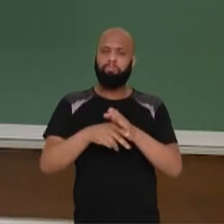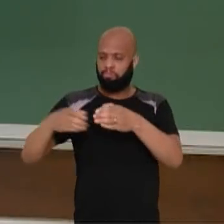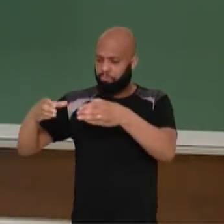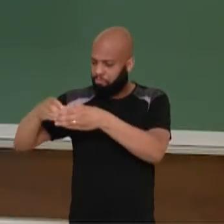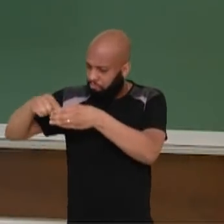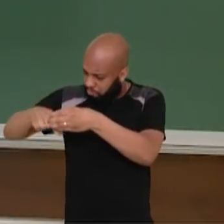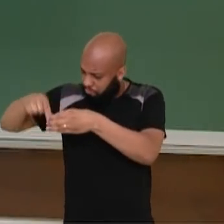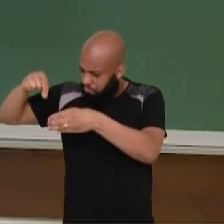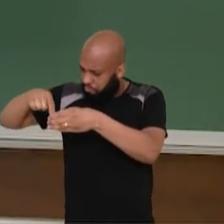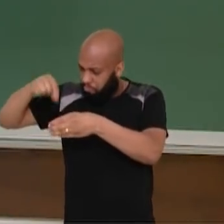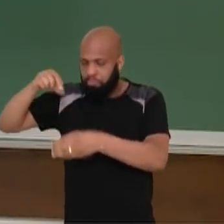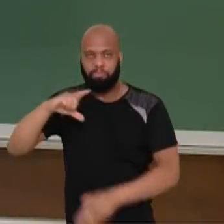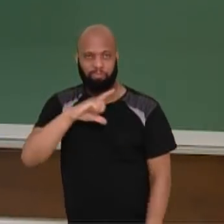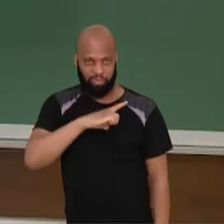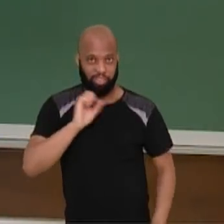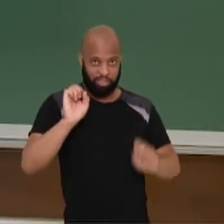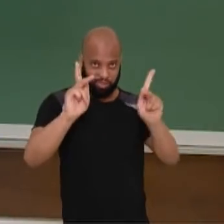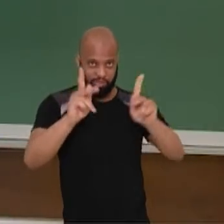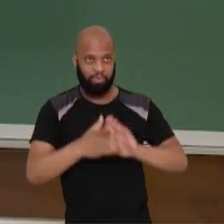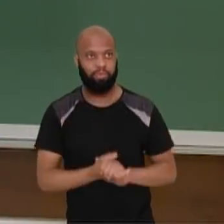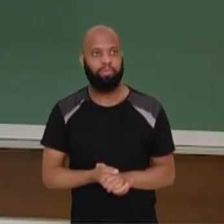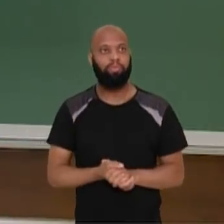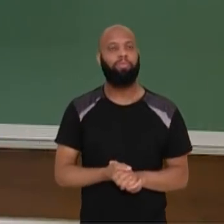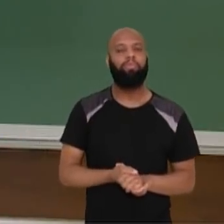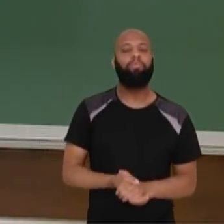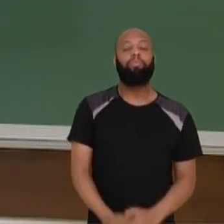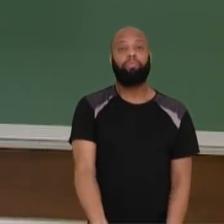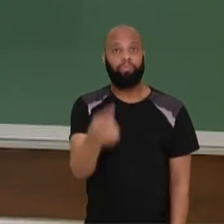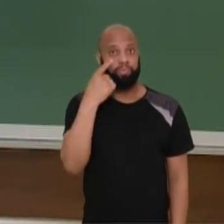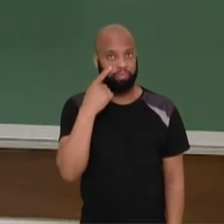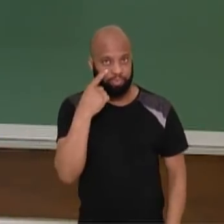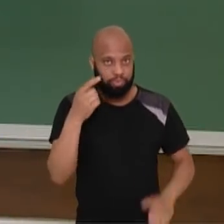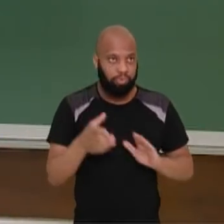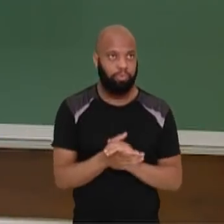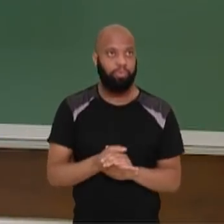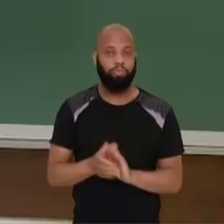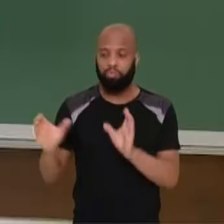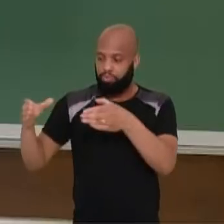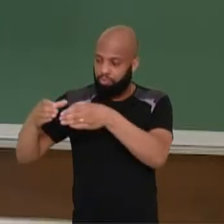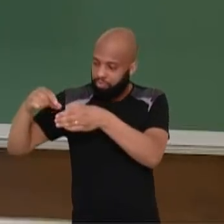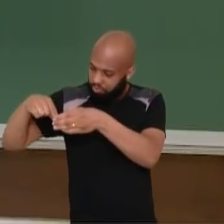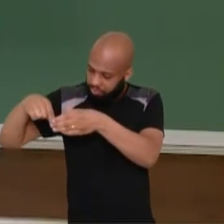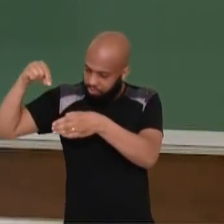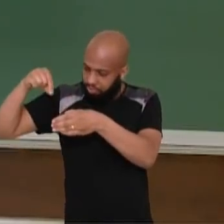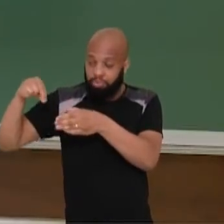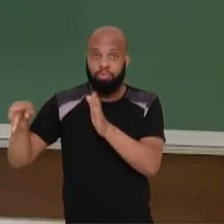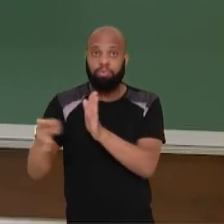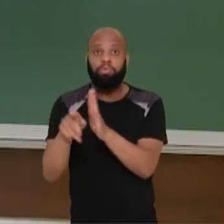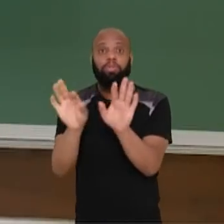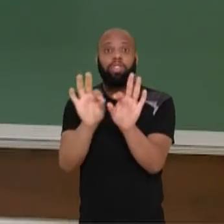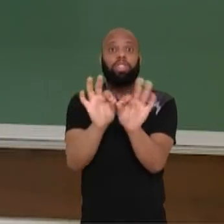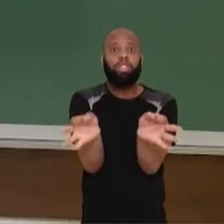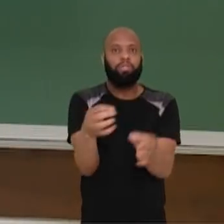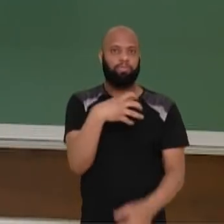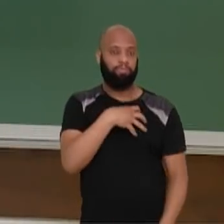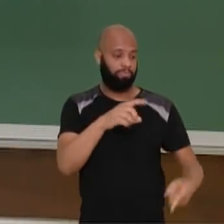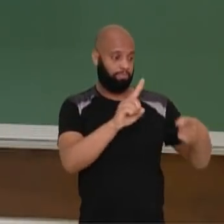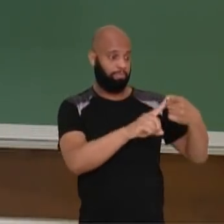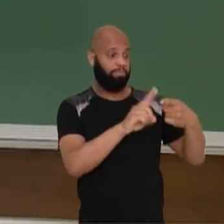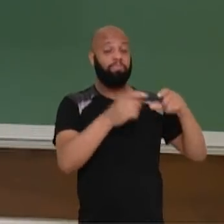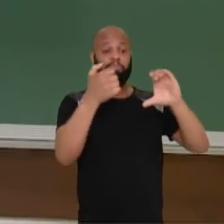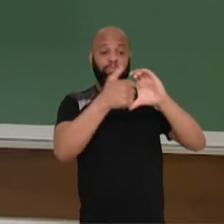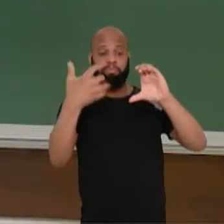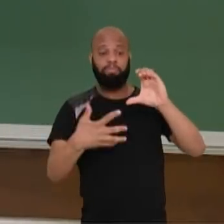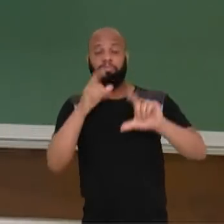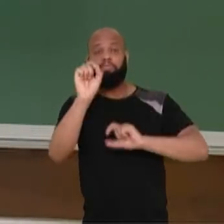pegar essa amostra, ok? Então, olha lá. A amostra casual simples, ela é caracterizada